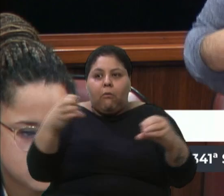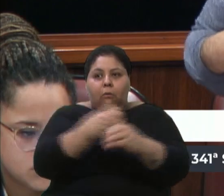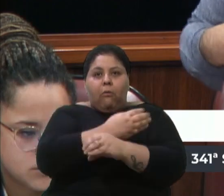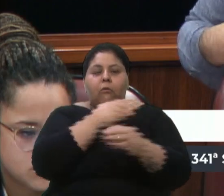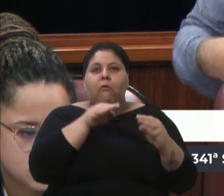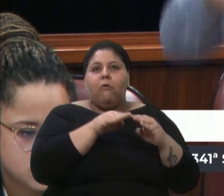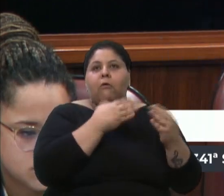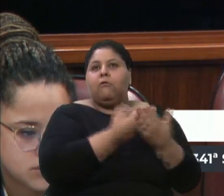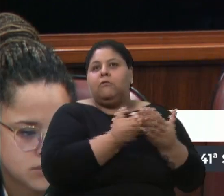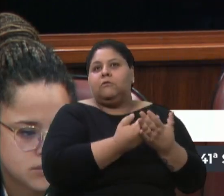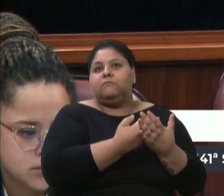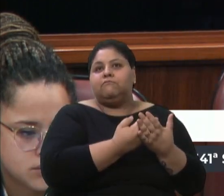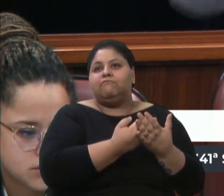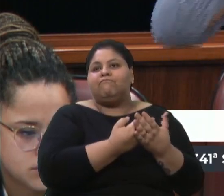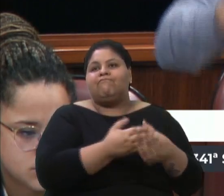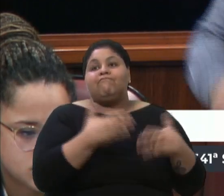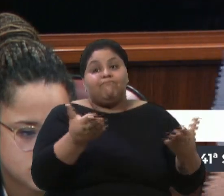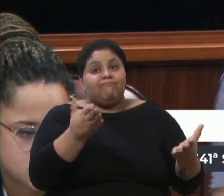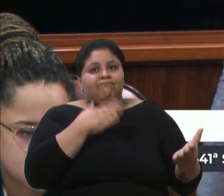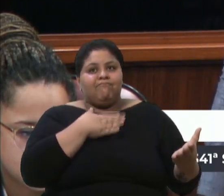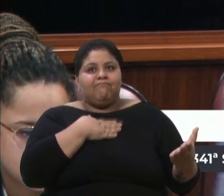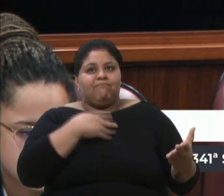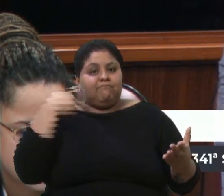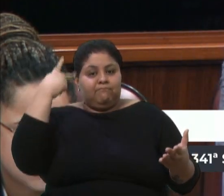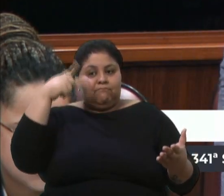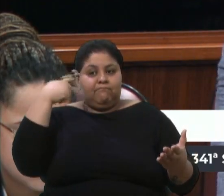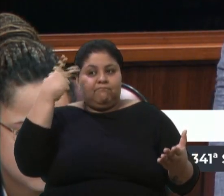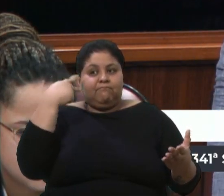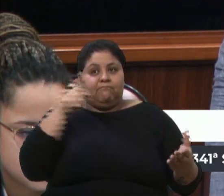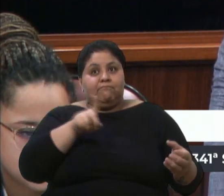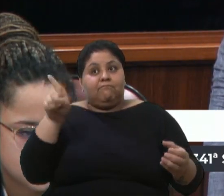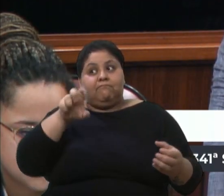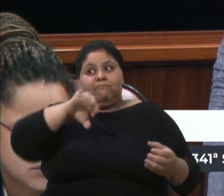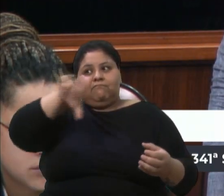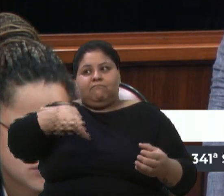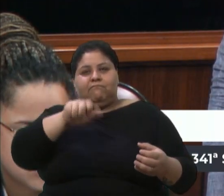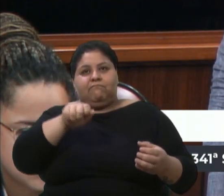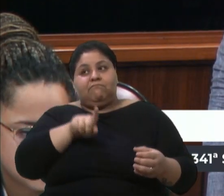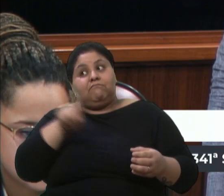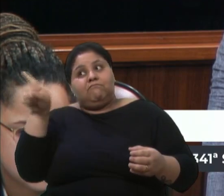bom, vereador, se tivesse a EJA lá no Leonor Rosa,